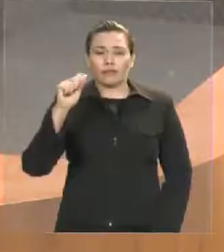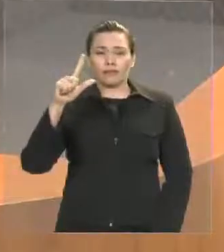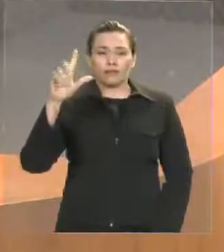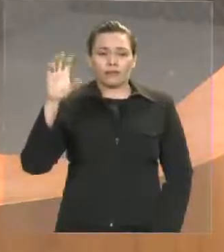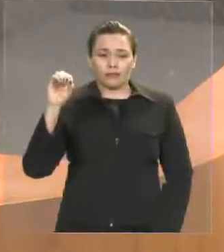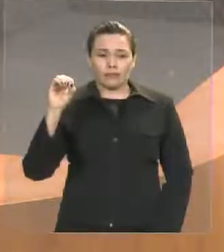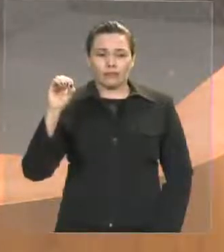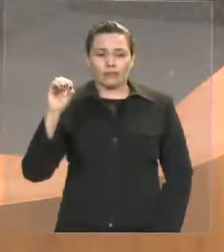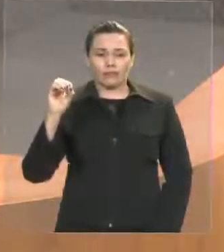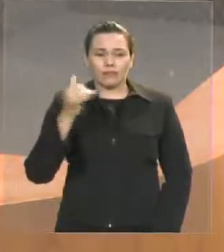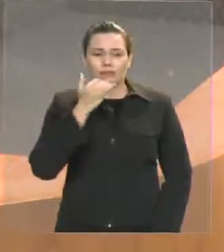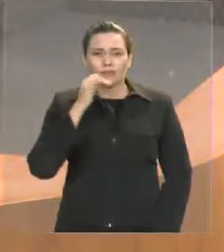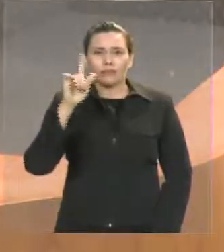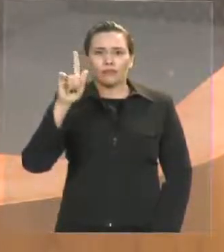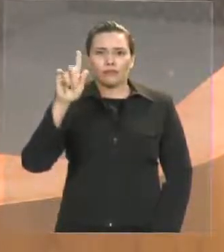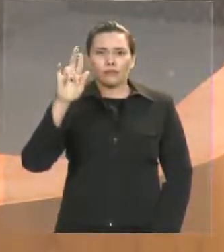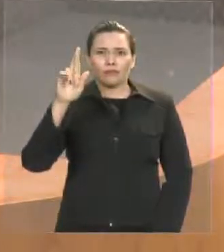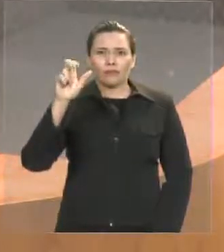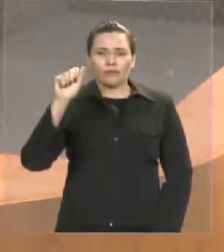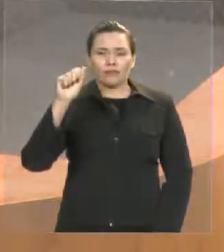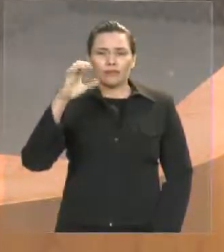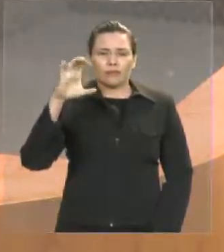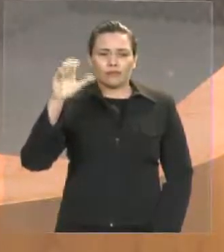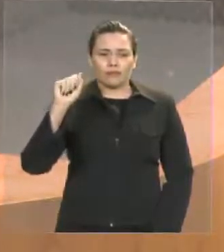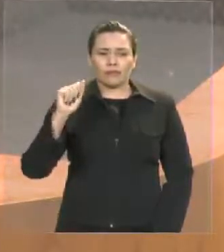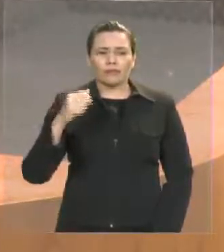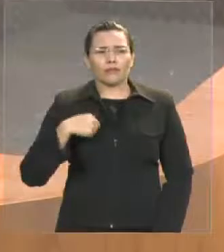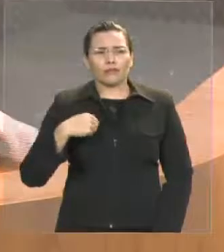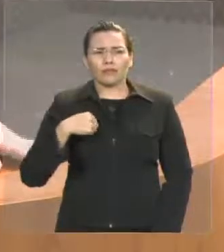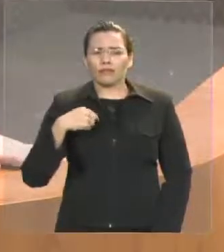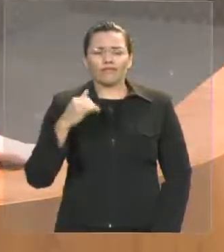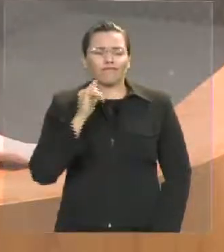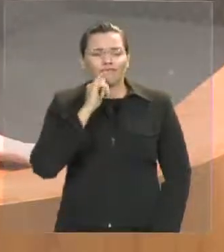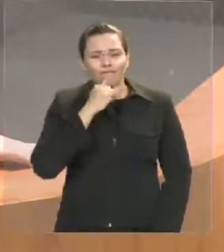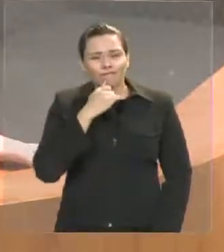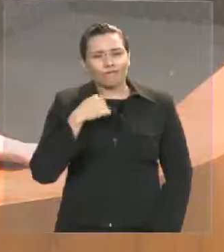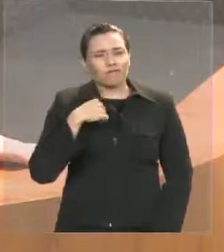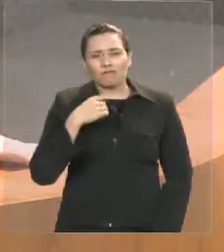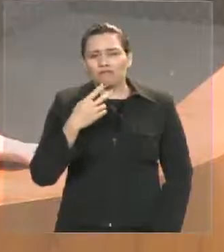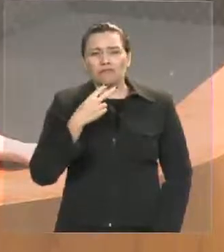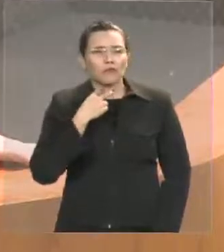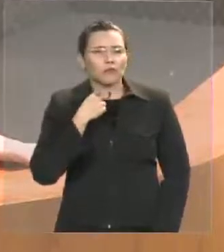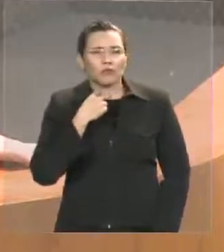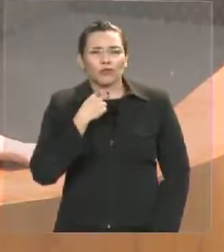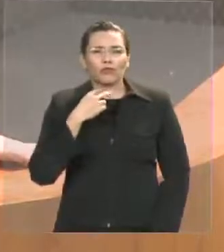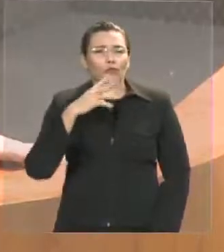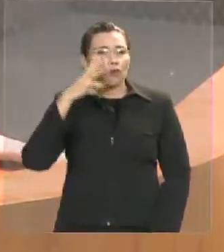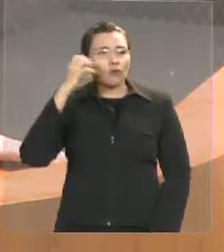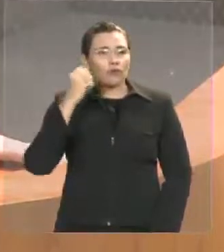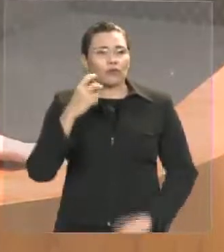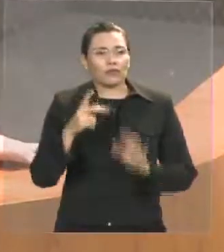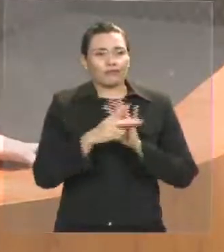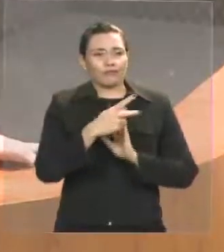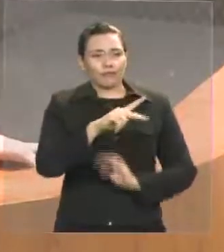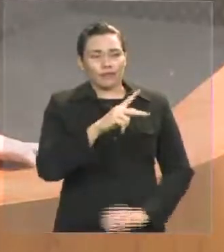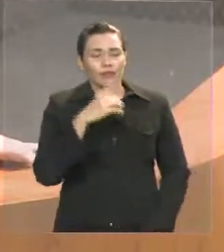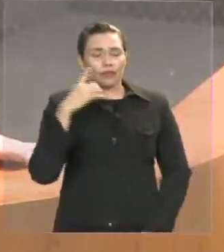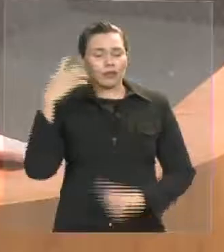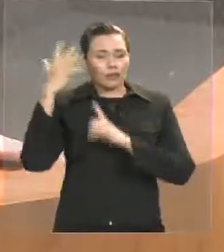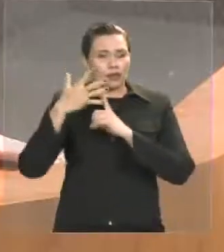Infelizmente, eu não tive o prazer de ouvir hoje, mas peço que Vossa Excelência me dê a honra da sua presença. Eu ouvi